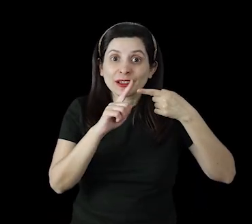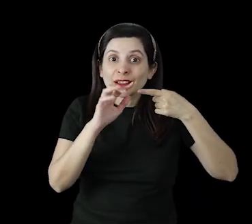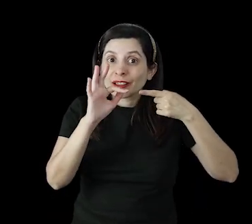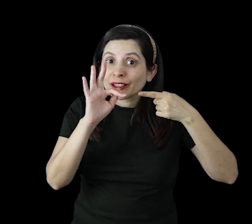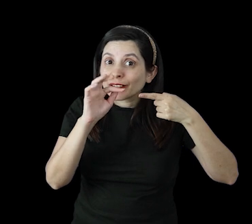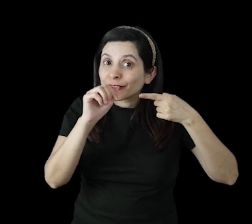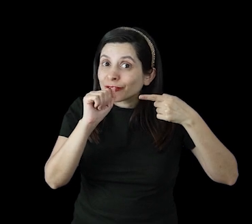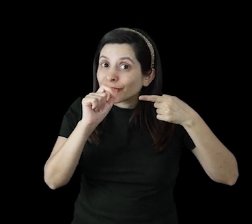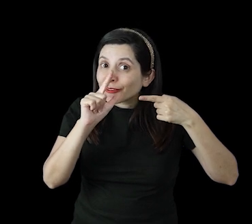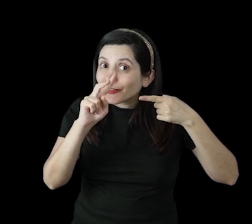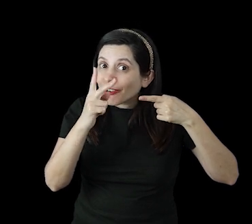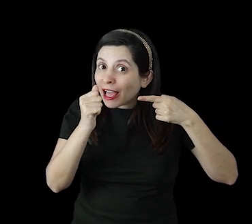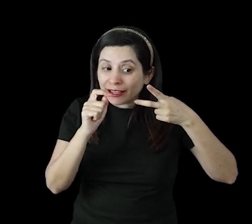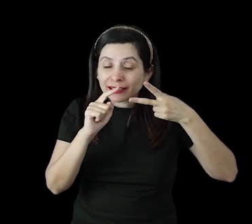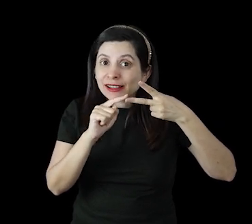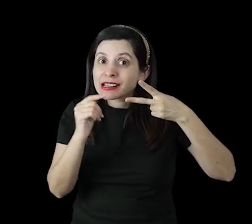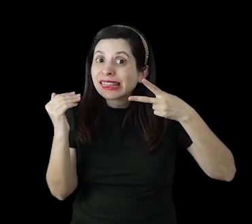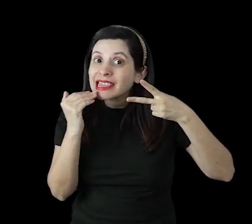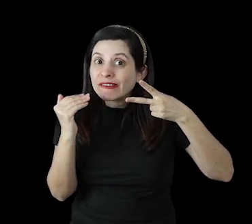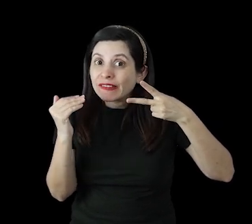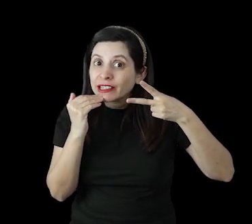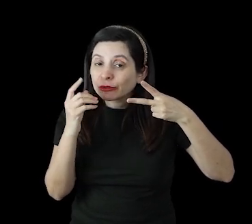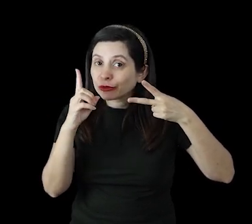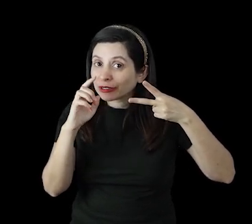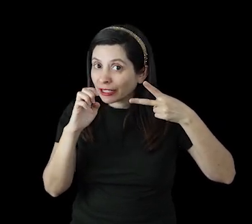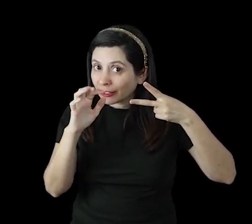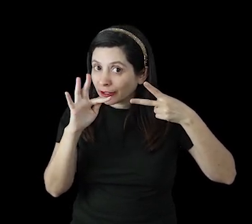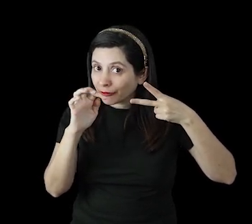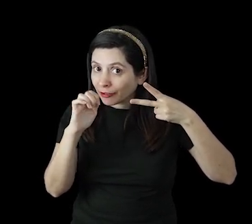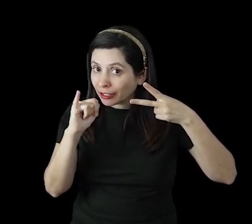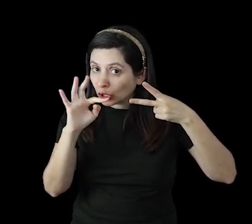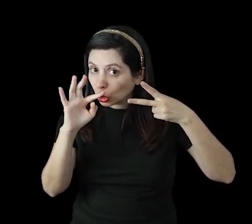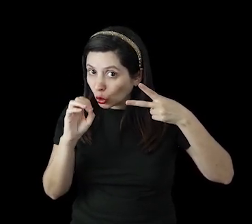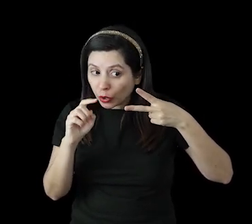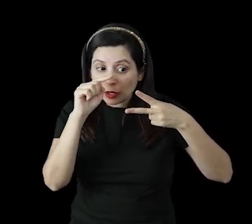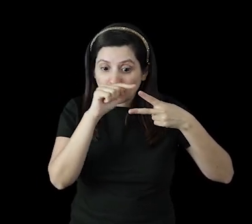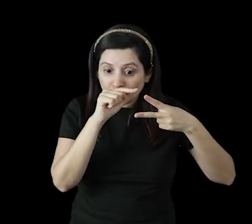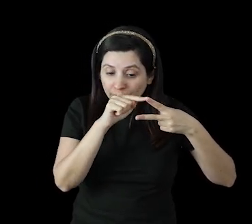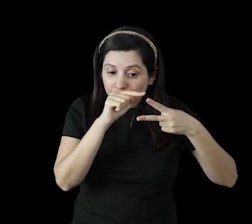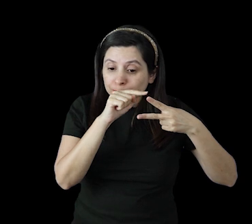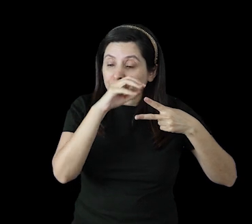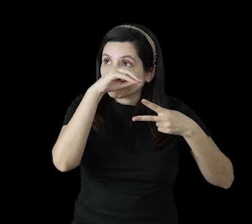a falha é a covardia, pode ser uma falha, é algo que tem que estar